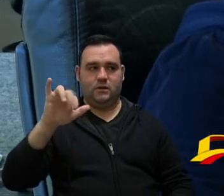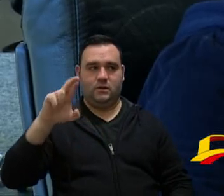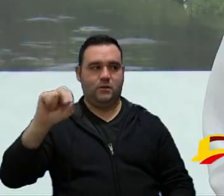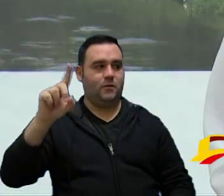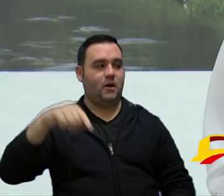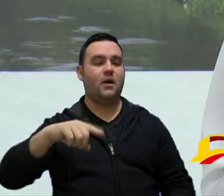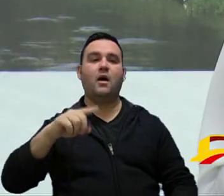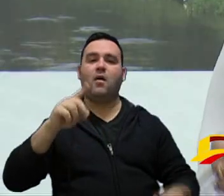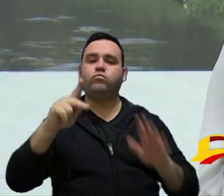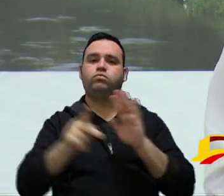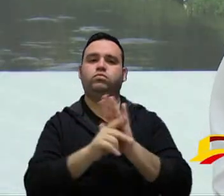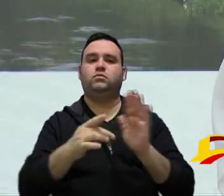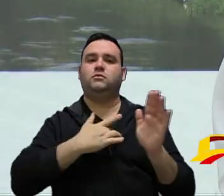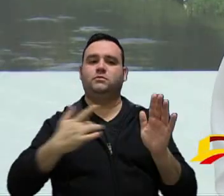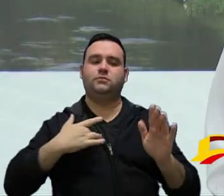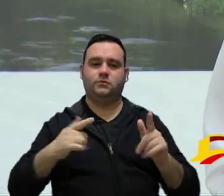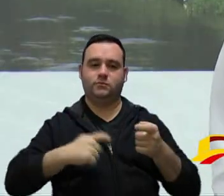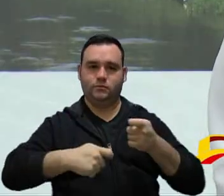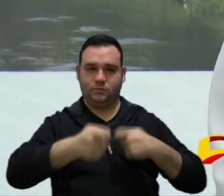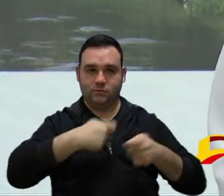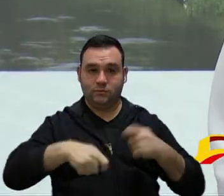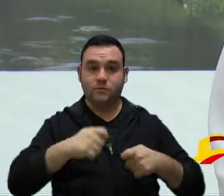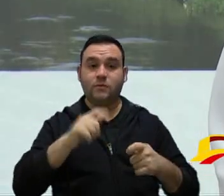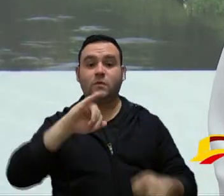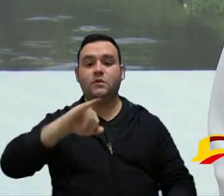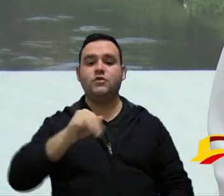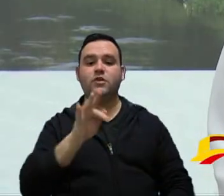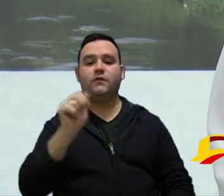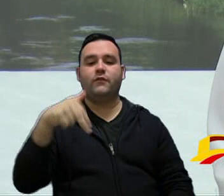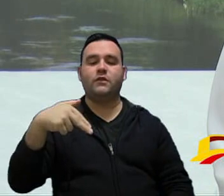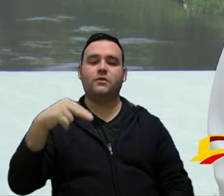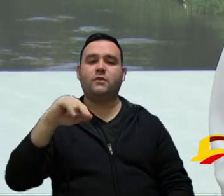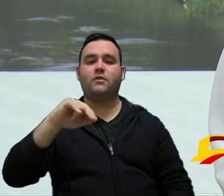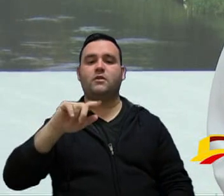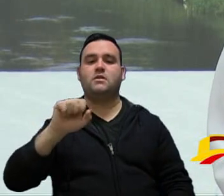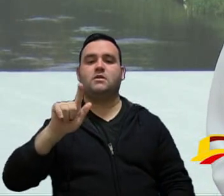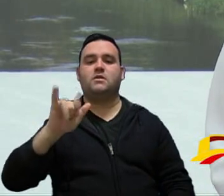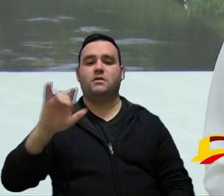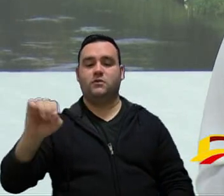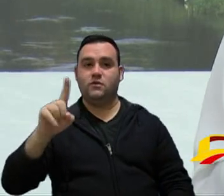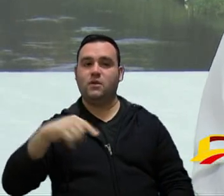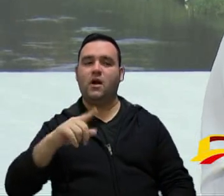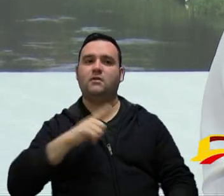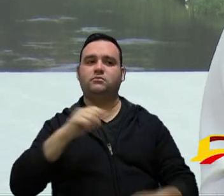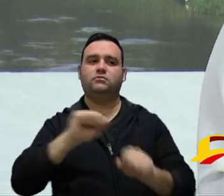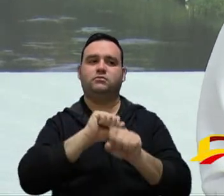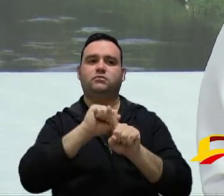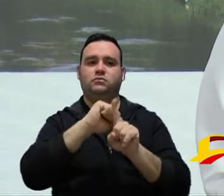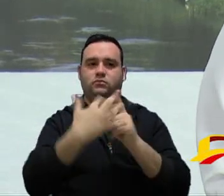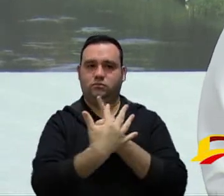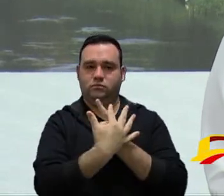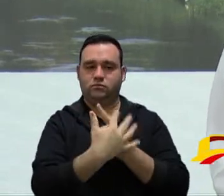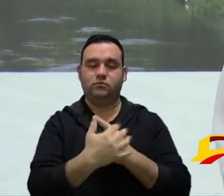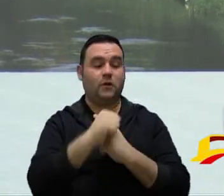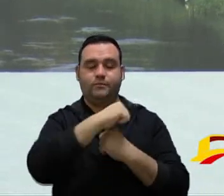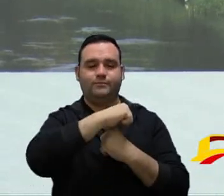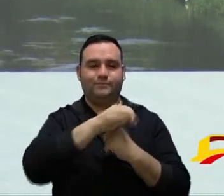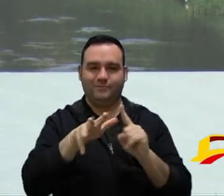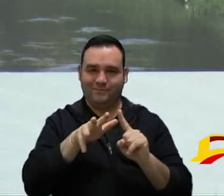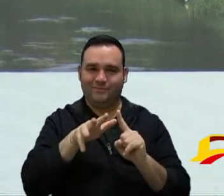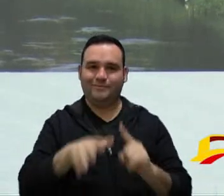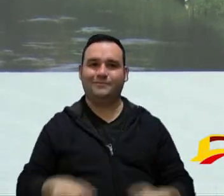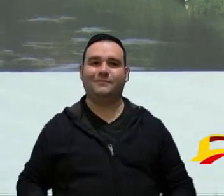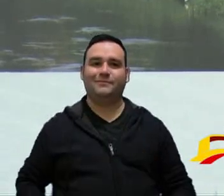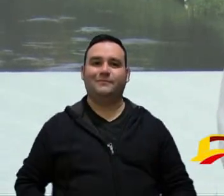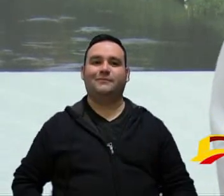gestora de saúde o jefferson sérgio calixto a gente social da saúde